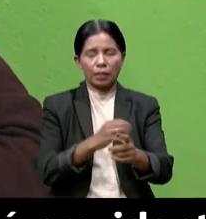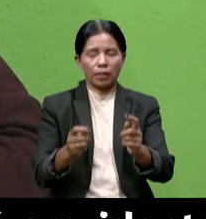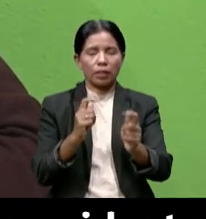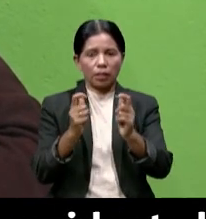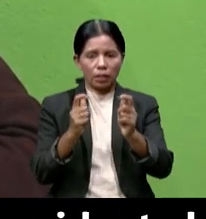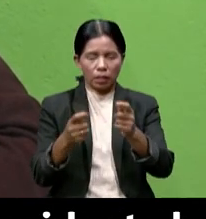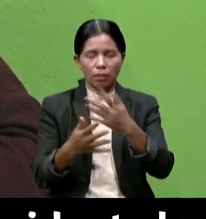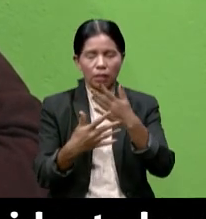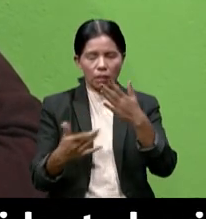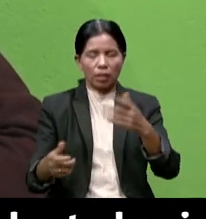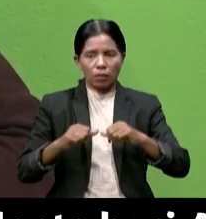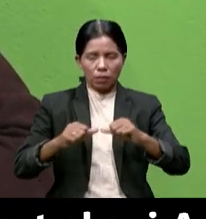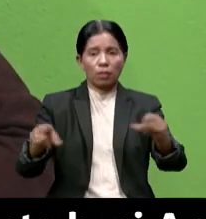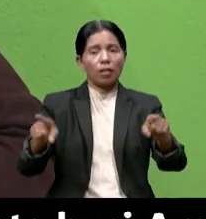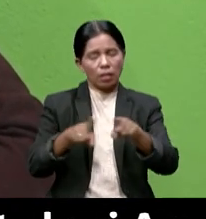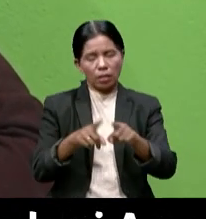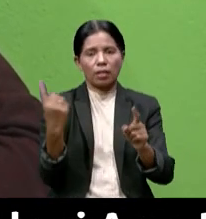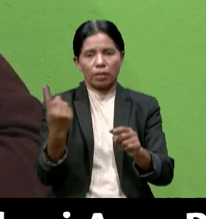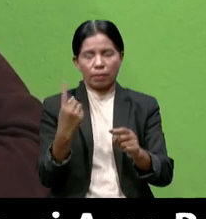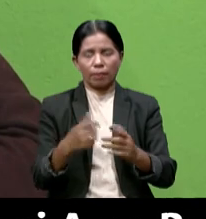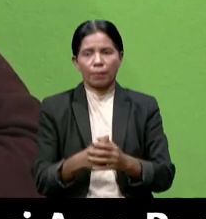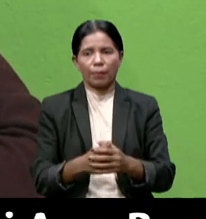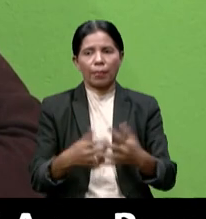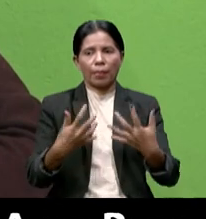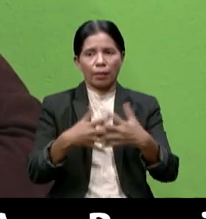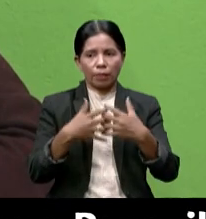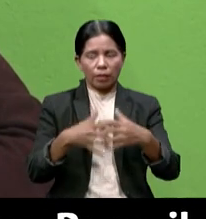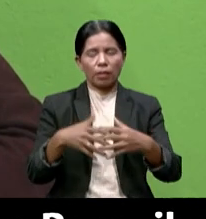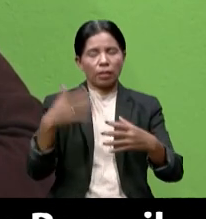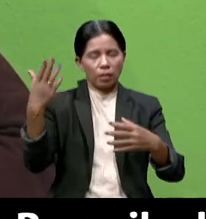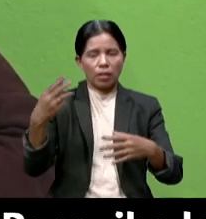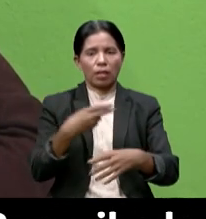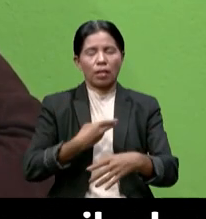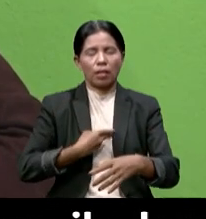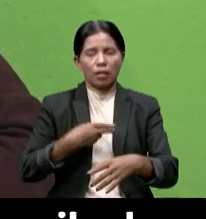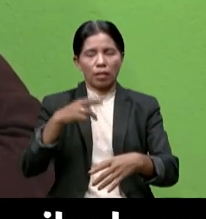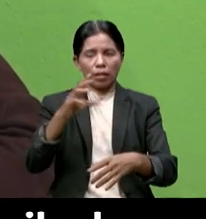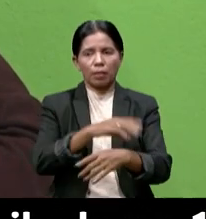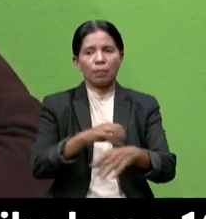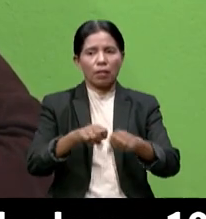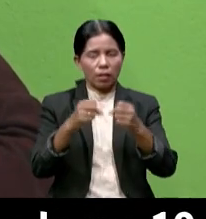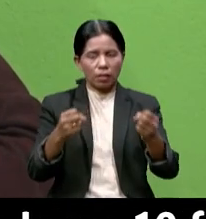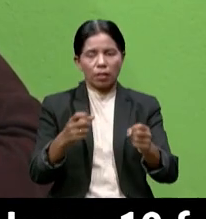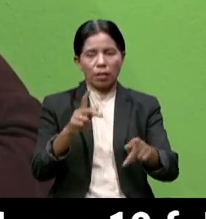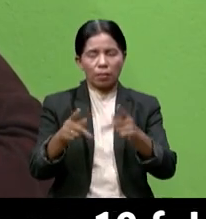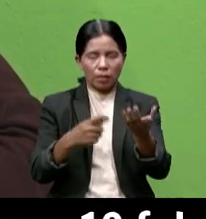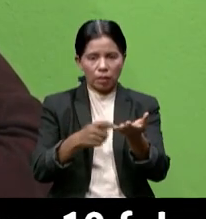lá normal hanes sampai bem máquina e hange vene ma kedan avaria duni no técnico sira ma hare